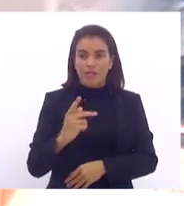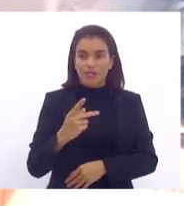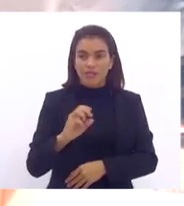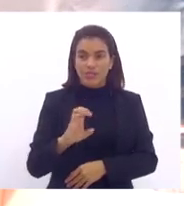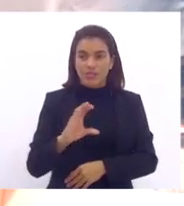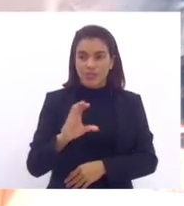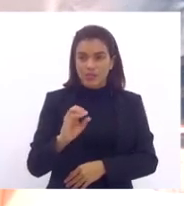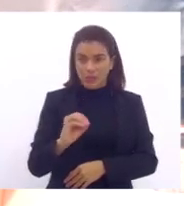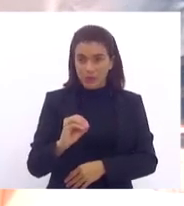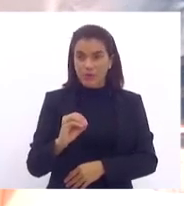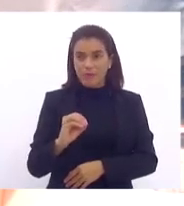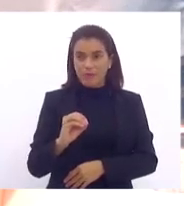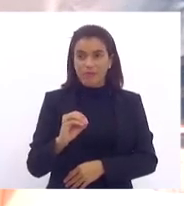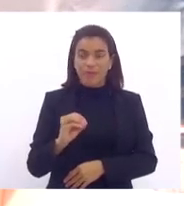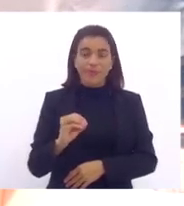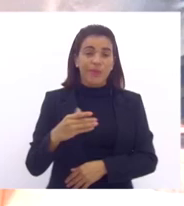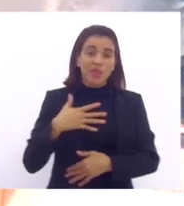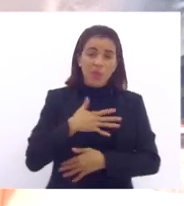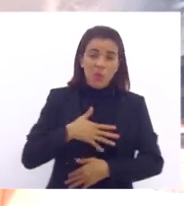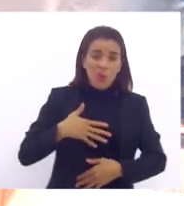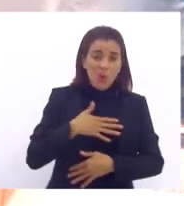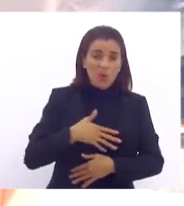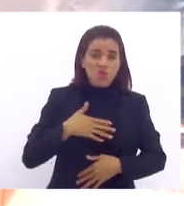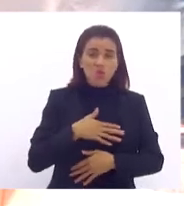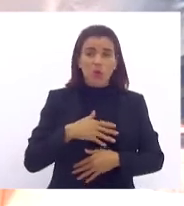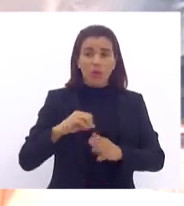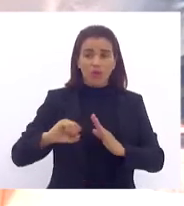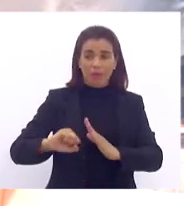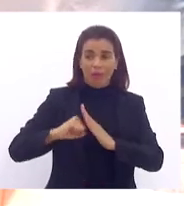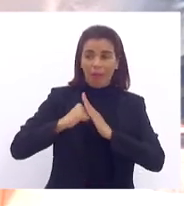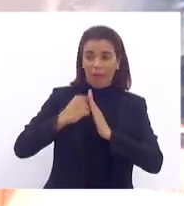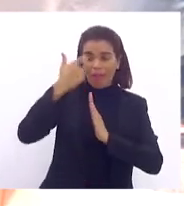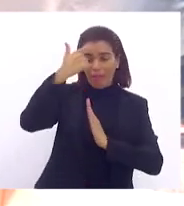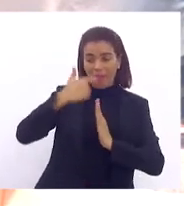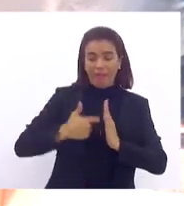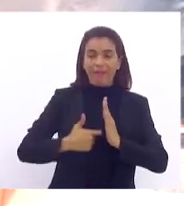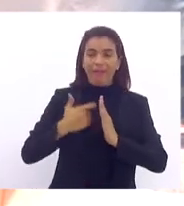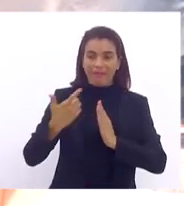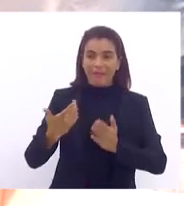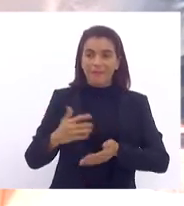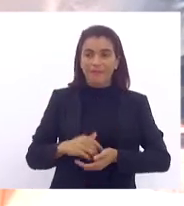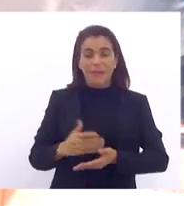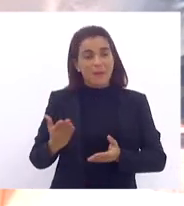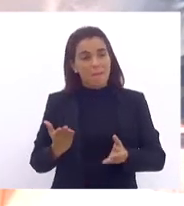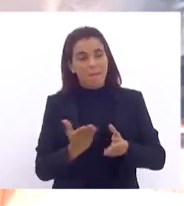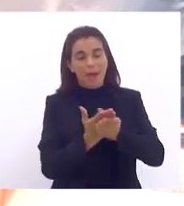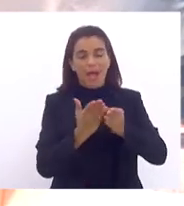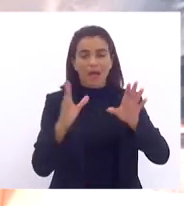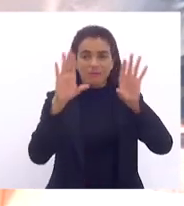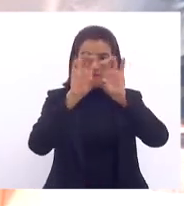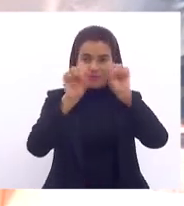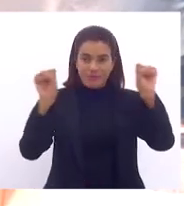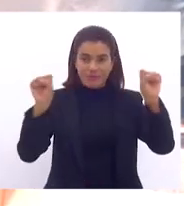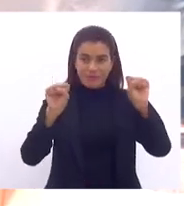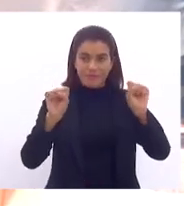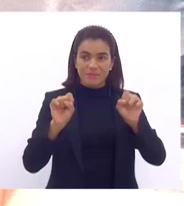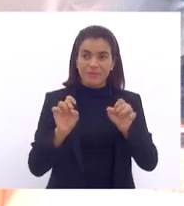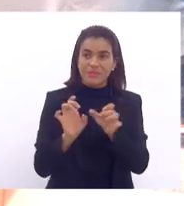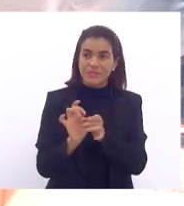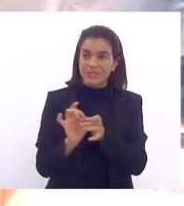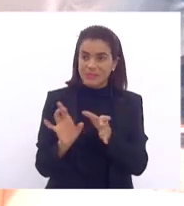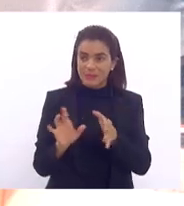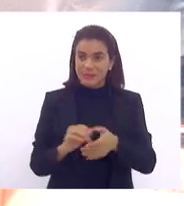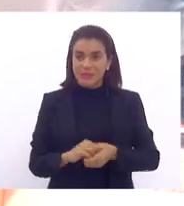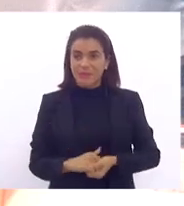que que não gostaram de ser bloqueados cando se socorreram do Poder Judiciário para tentar ser desbloqueados nessa